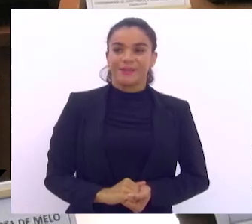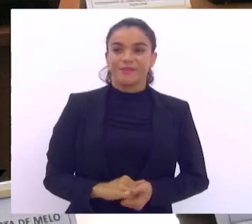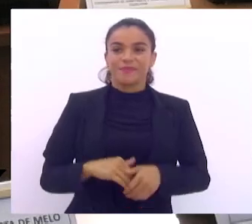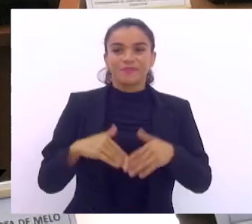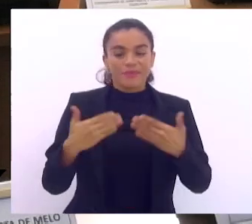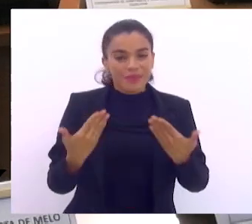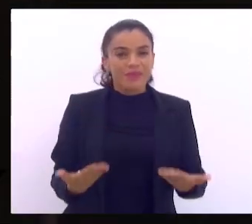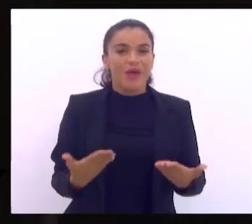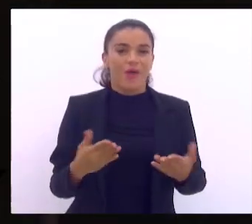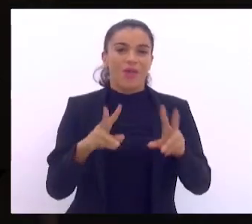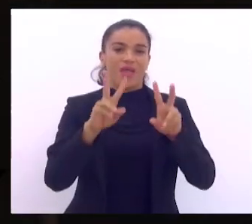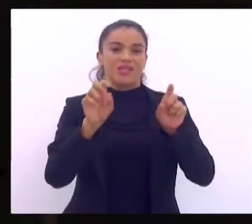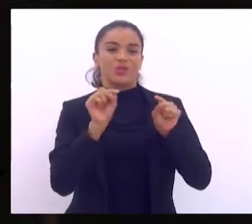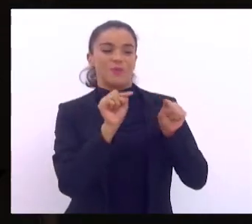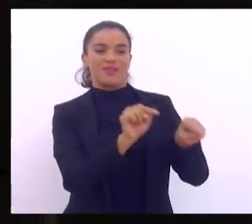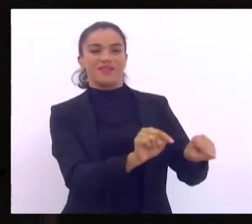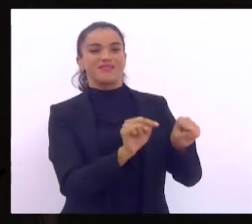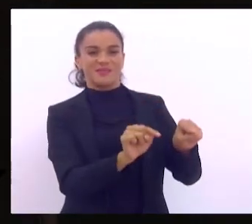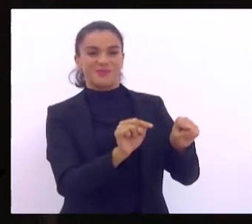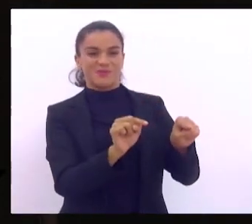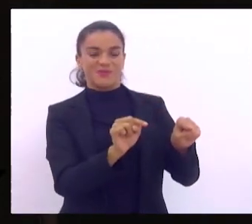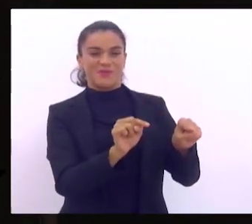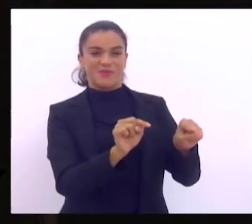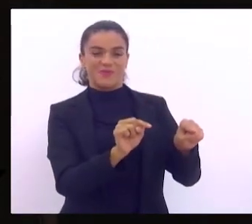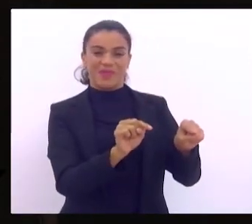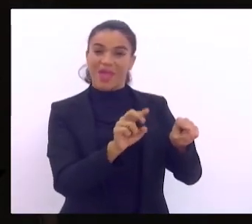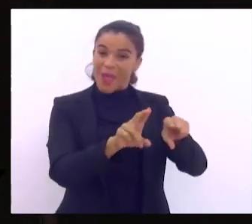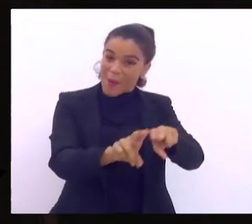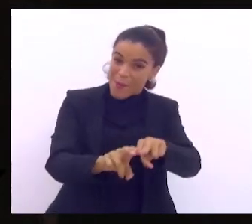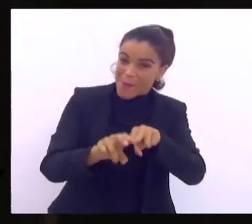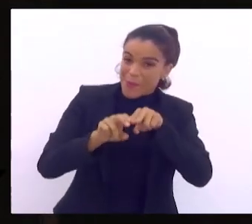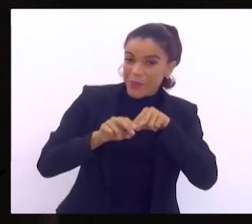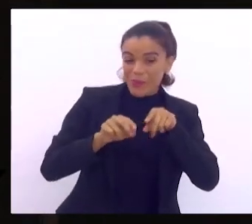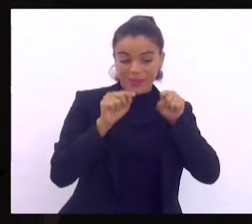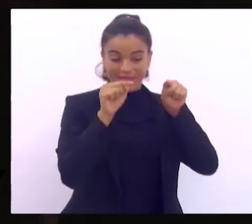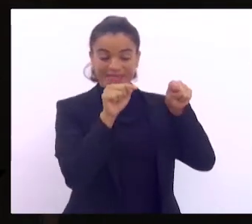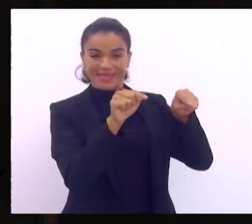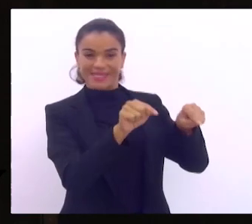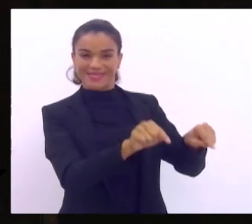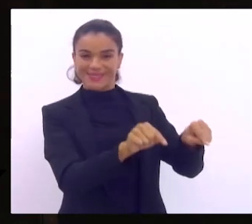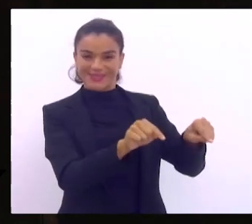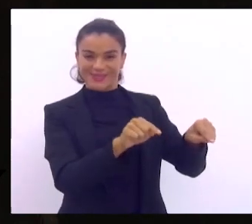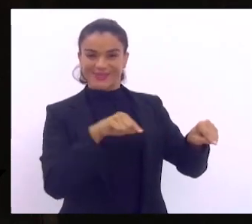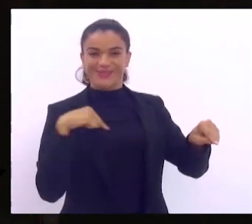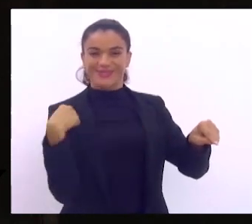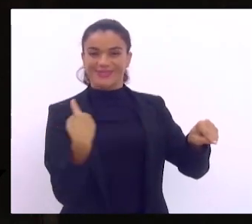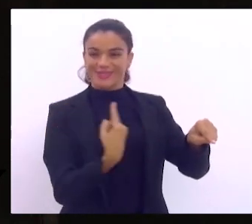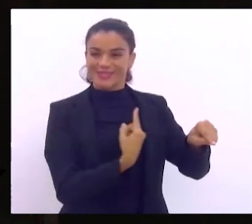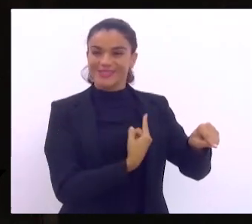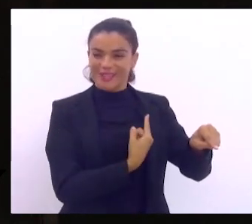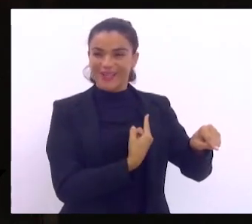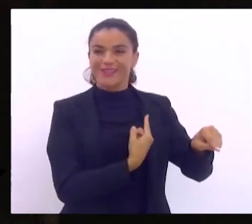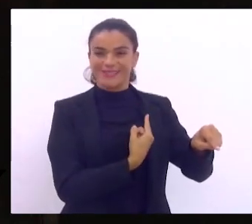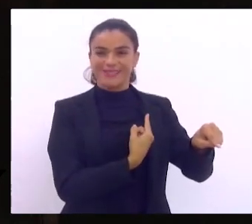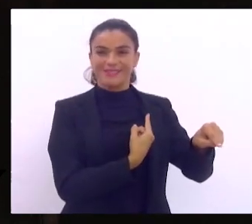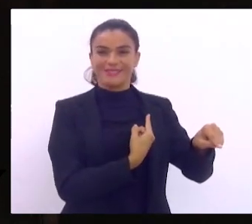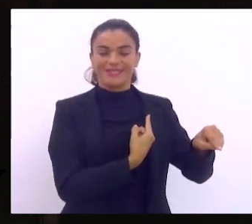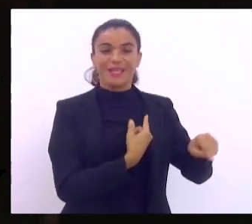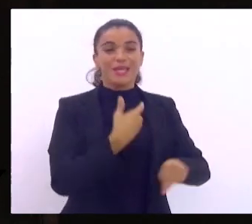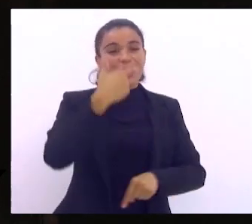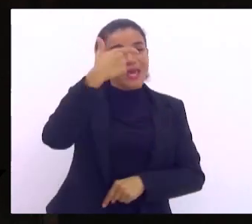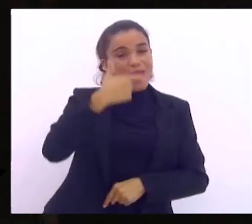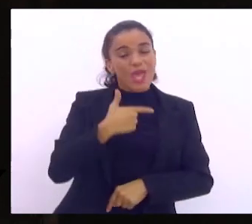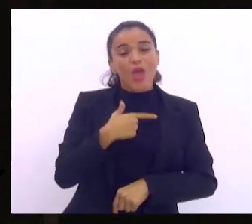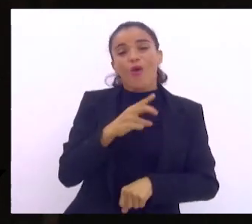Então, é disso que nós estamos falando. É por isso que eu apenas estou o presidente